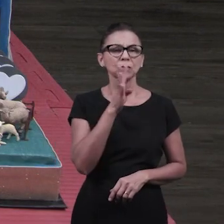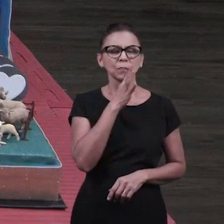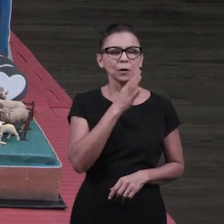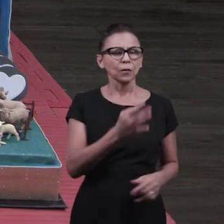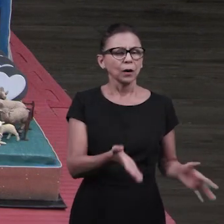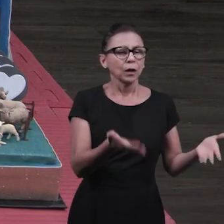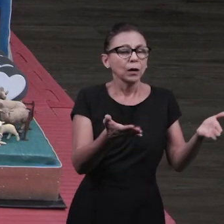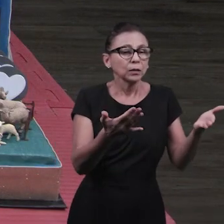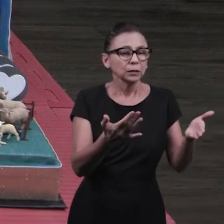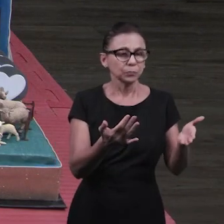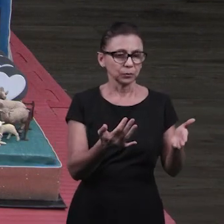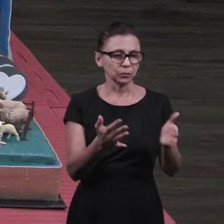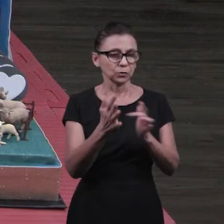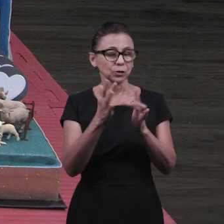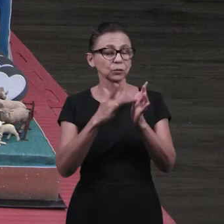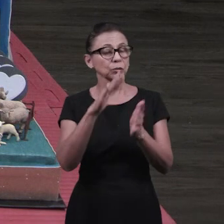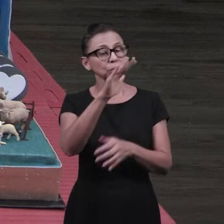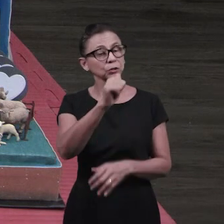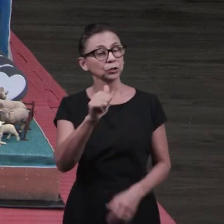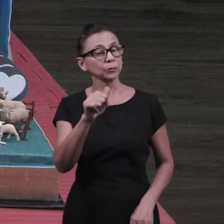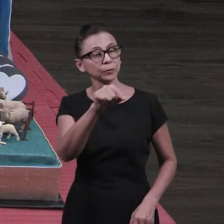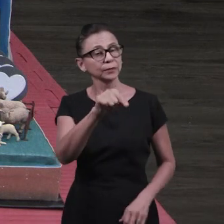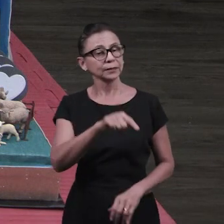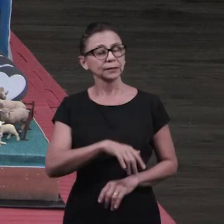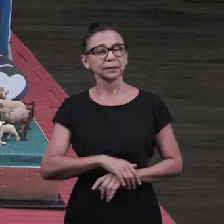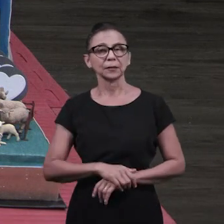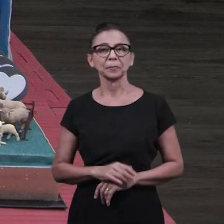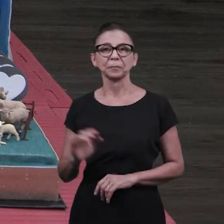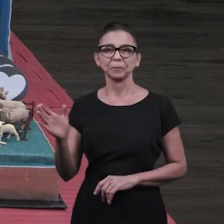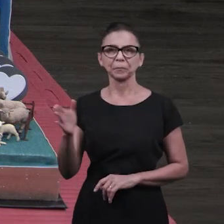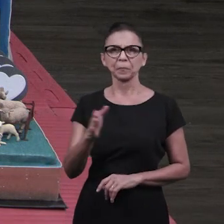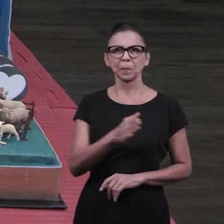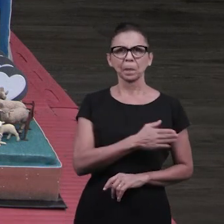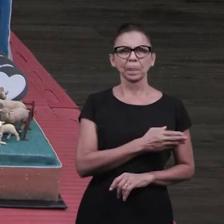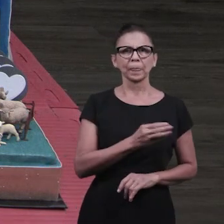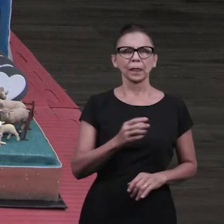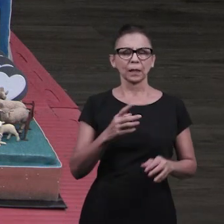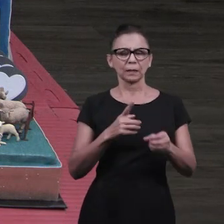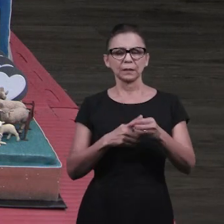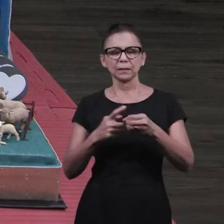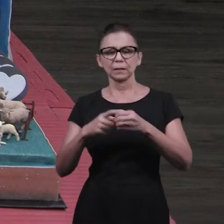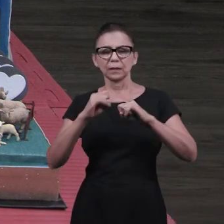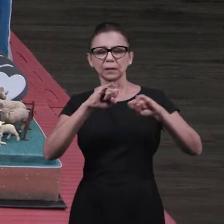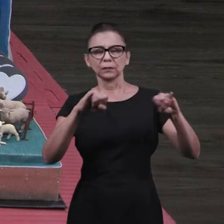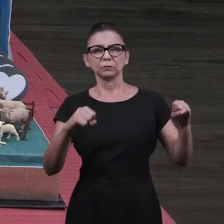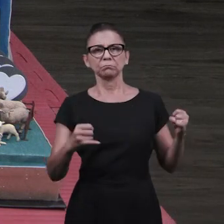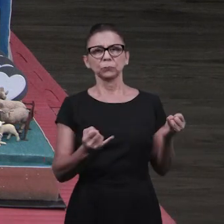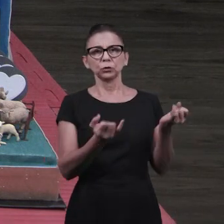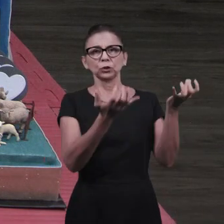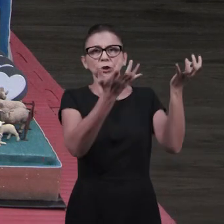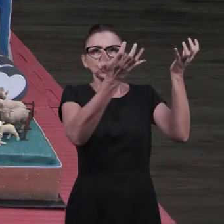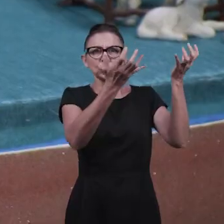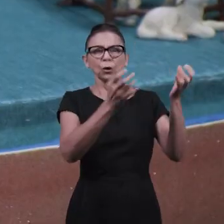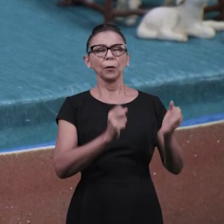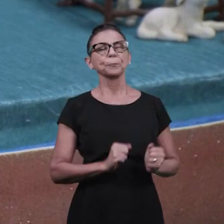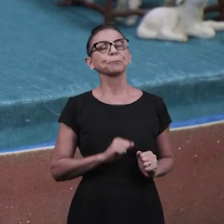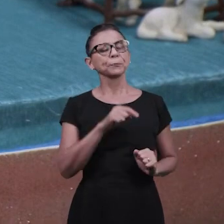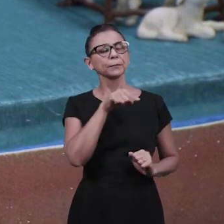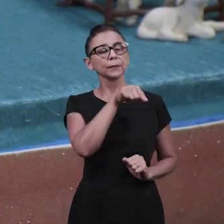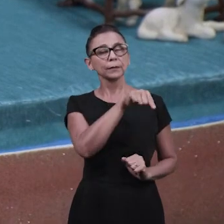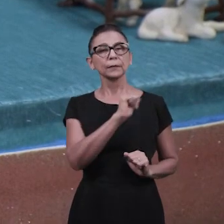crianças, Jesus estava saindo da cidade de Jericó com seus discípulos